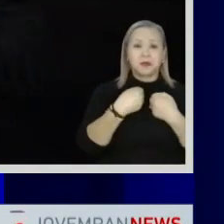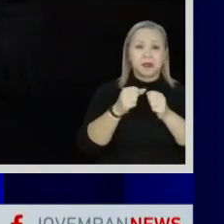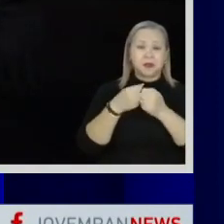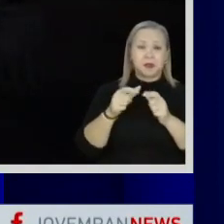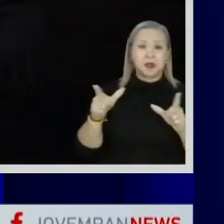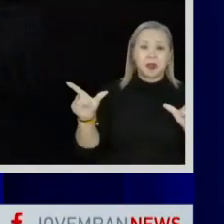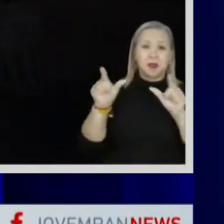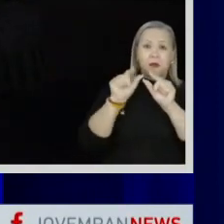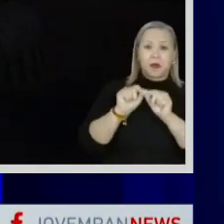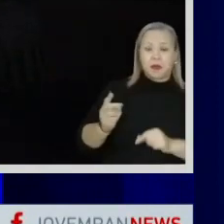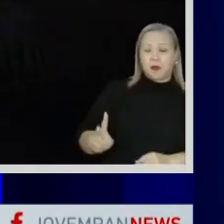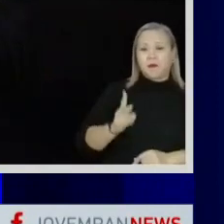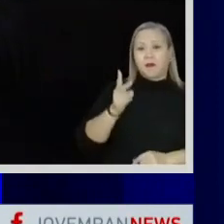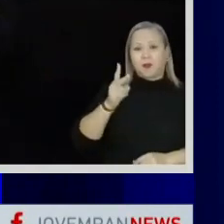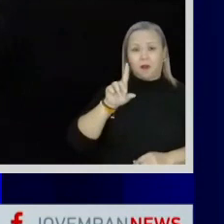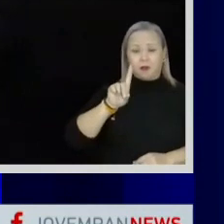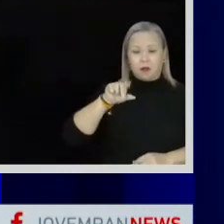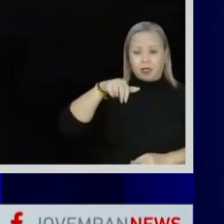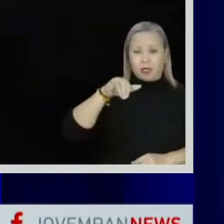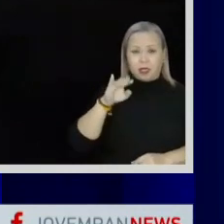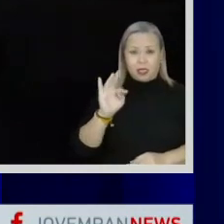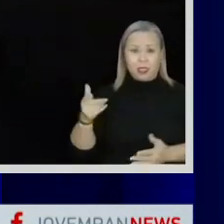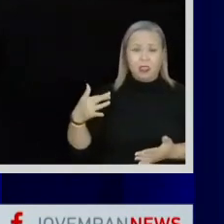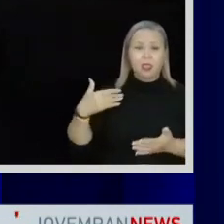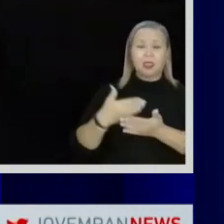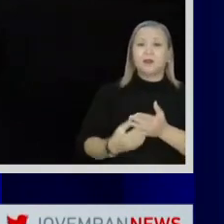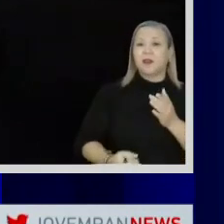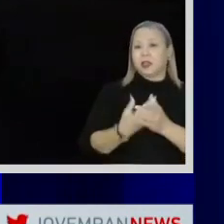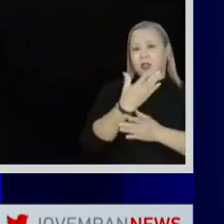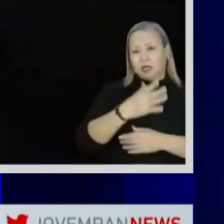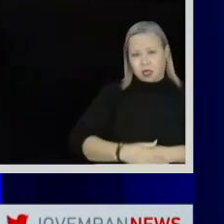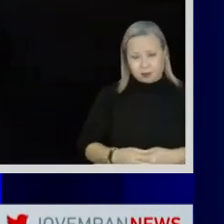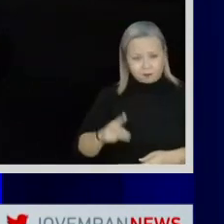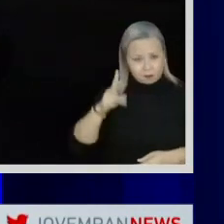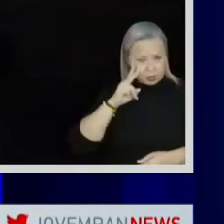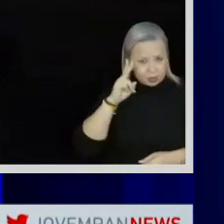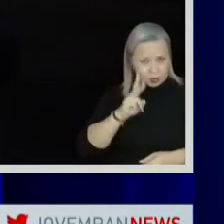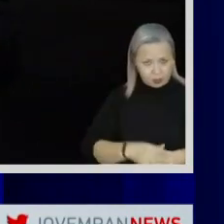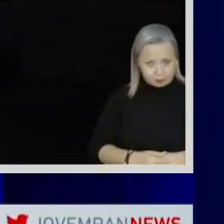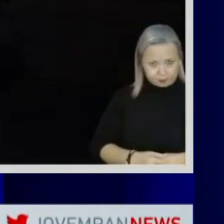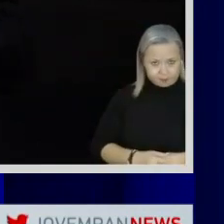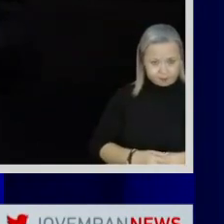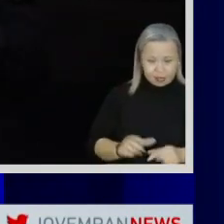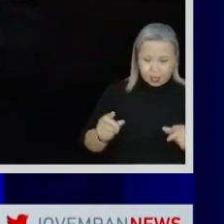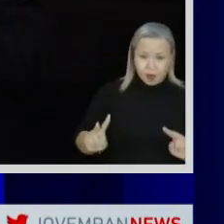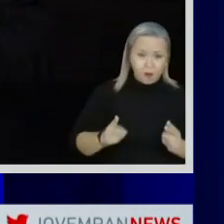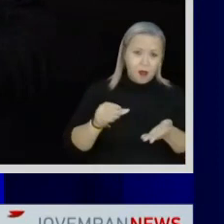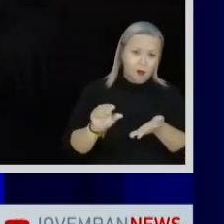cara falando de herança maldita e a imprensa começa a desenvolver essa narrativa, eu fico aterrorizado,